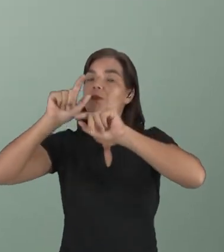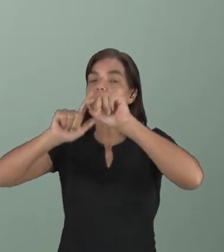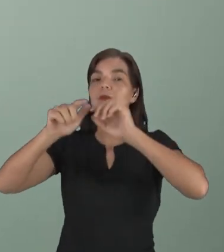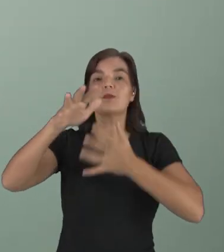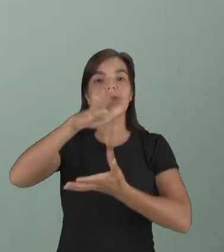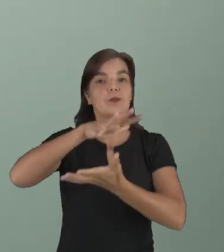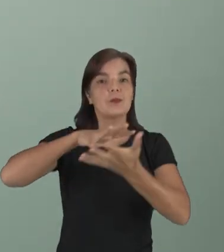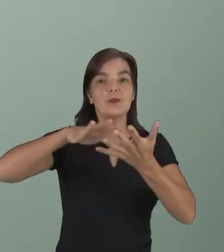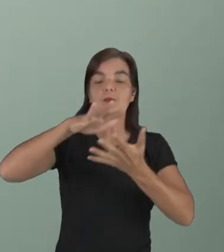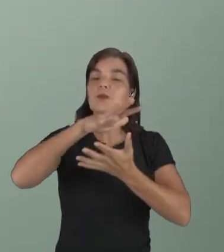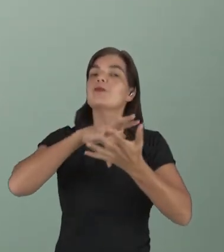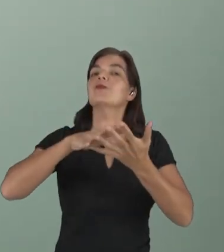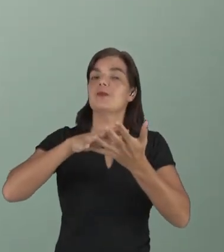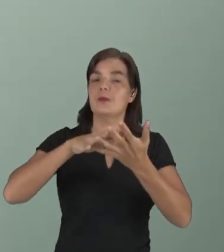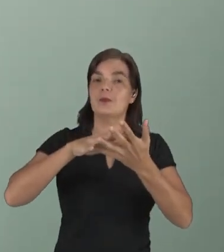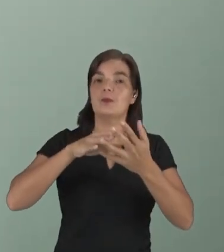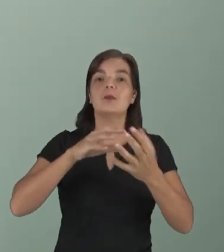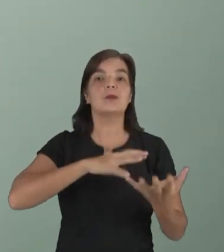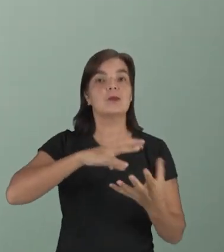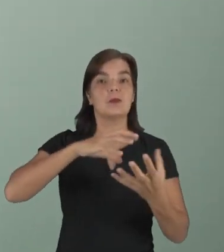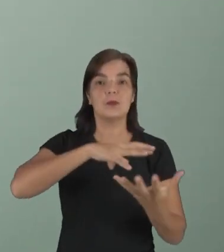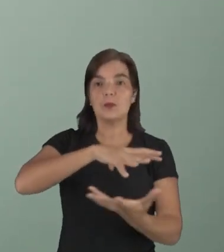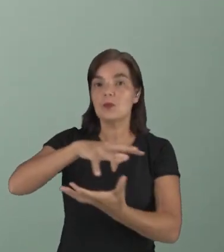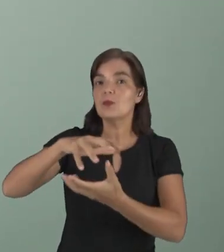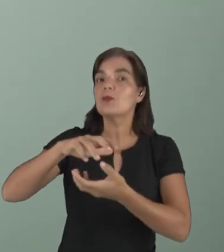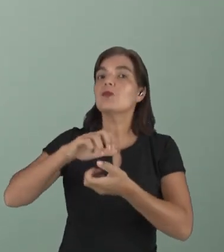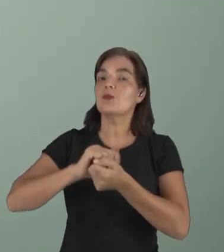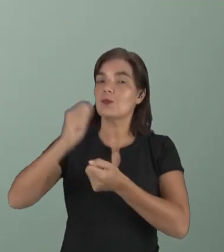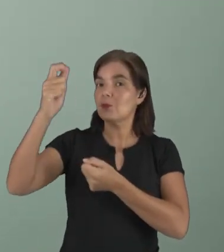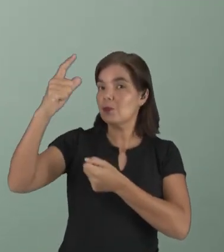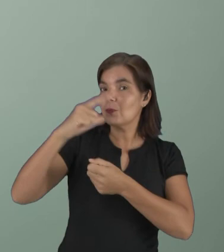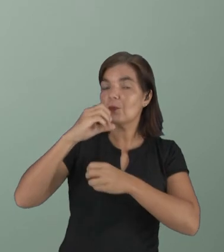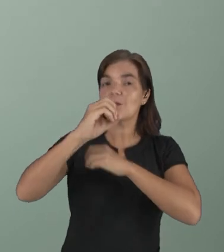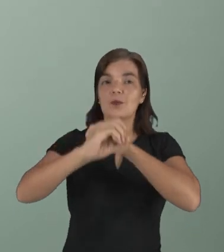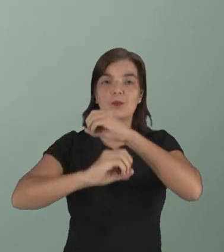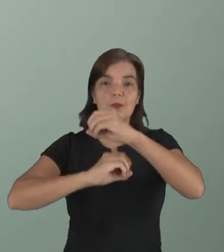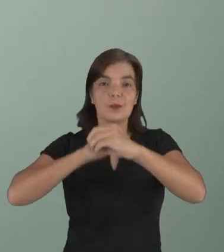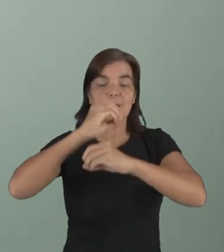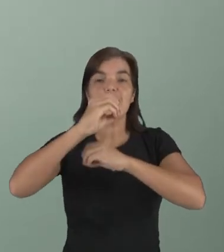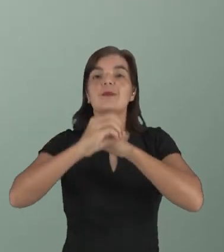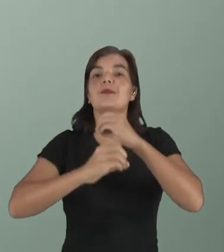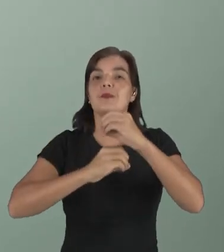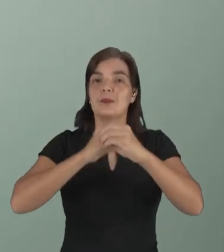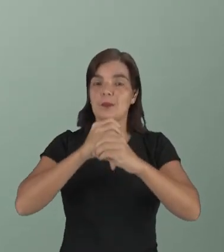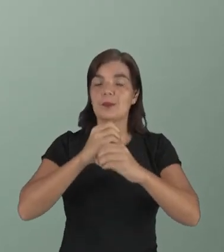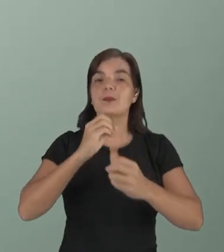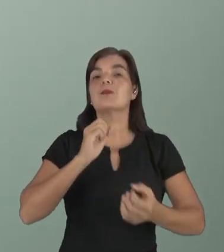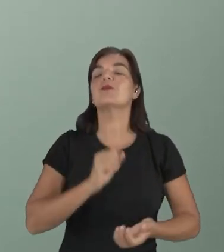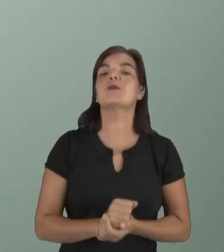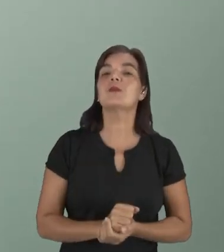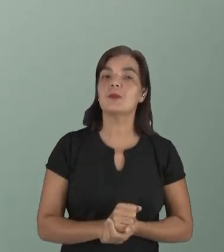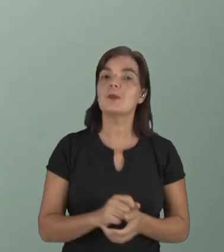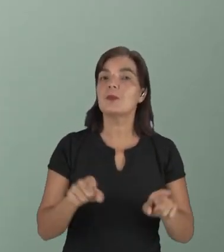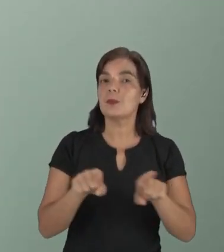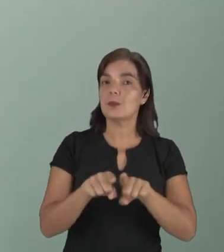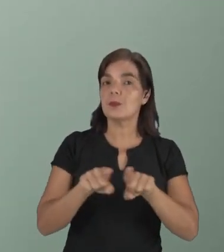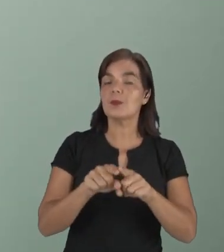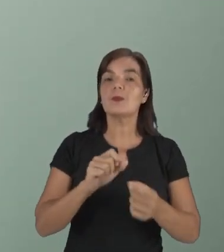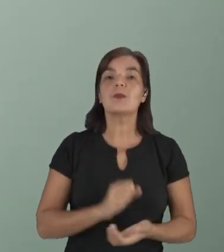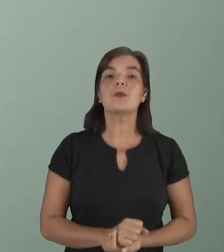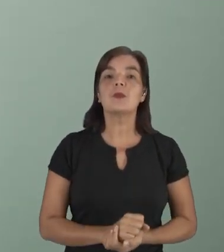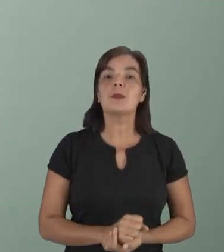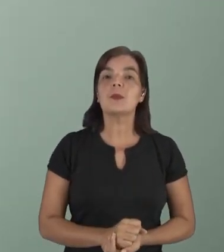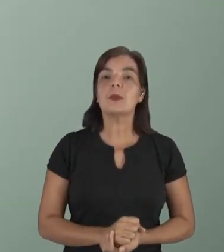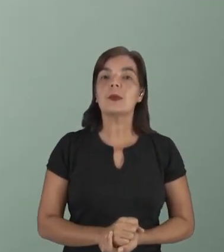de movimento dos corpos, de posicionamento dos corpos no universo, inclusive no próprio sistema, que ali era o